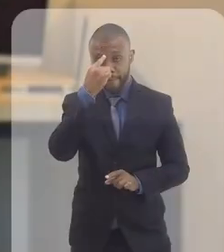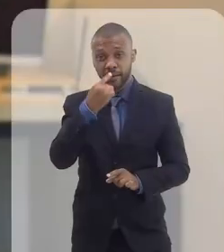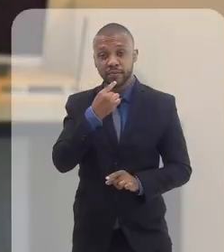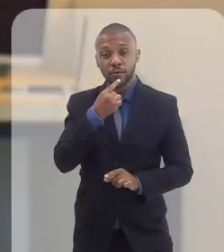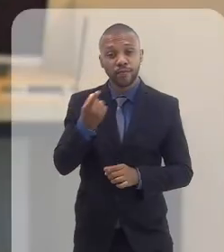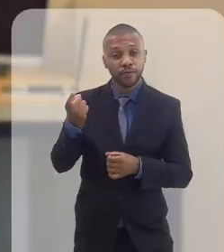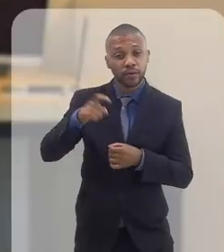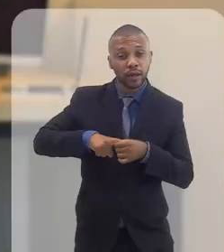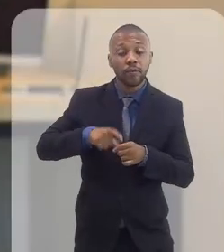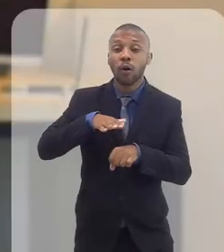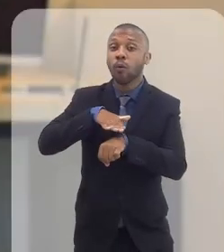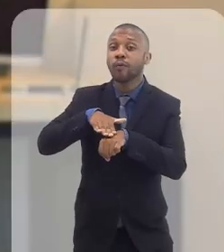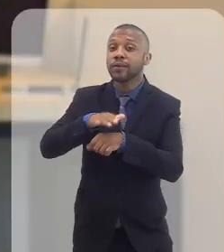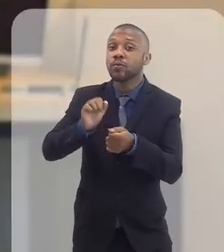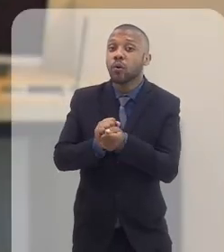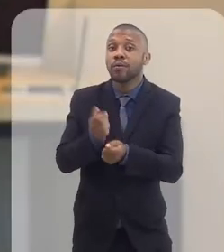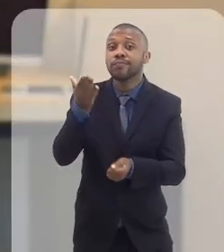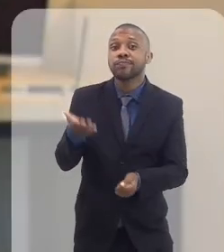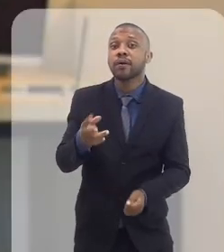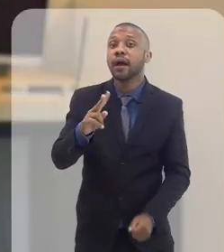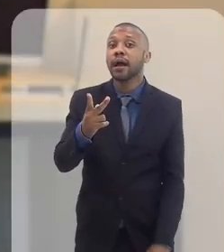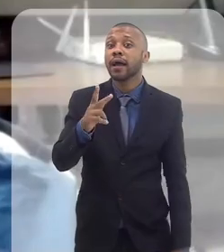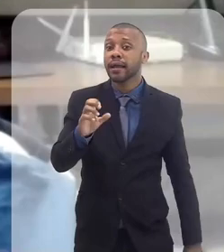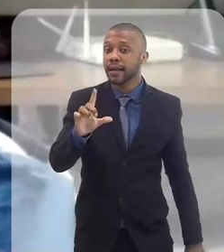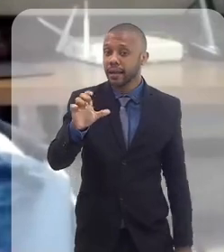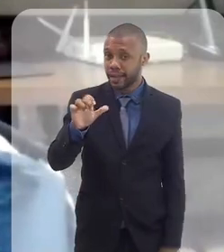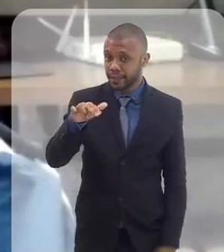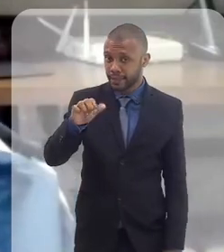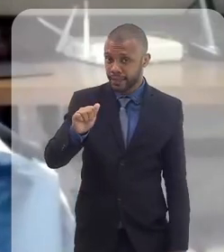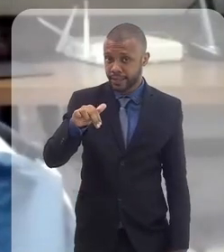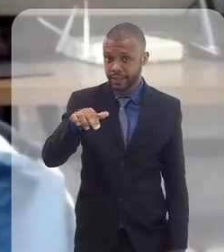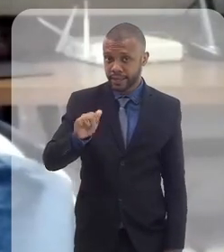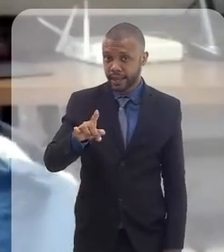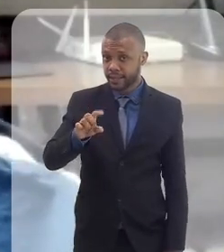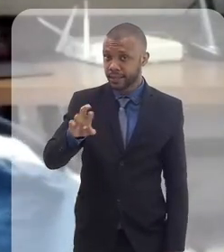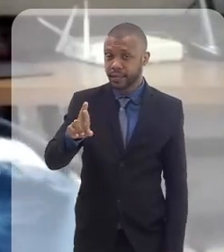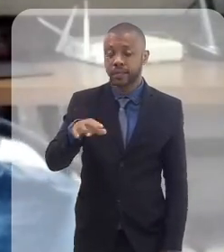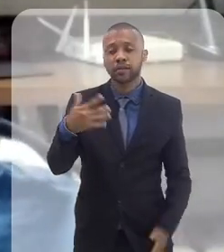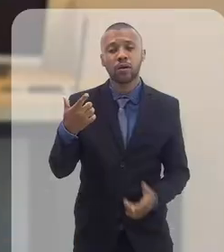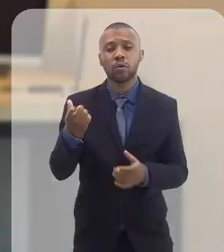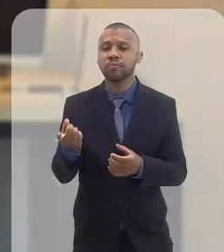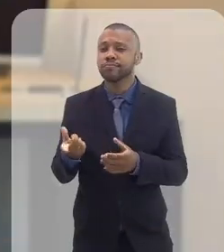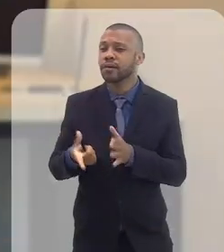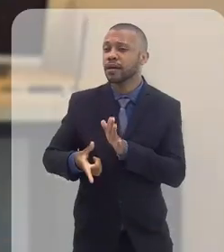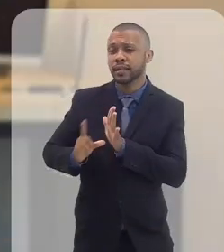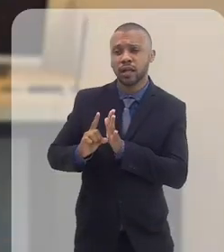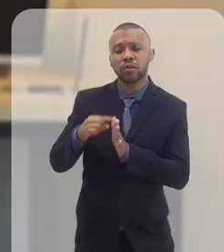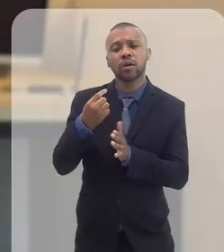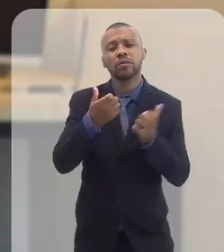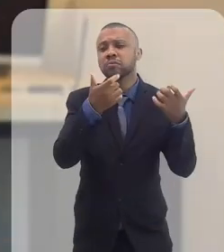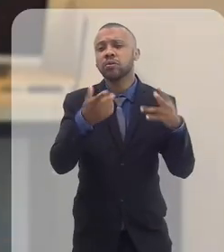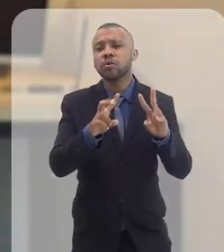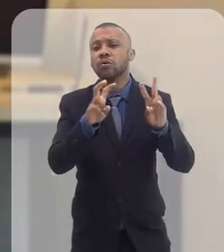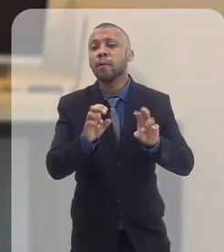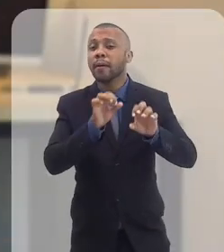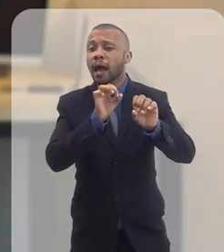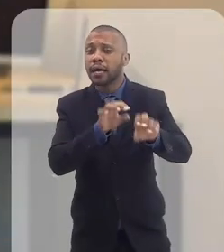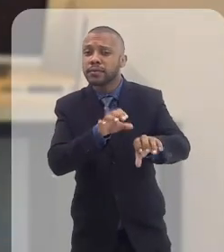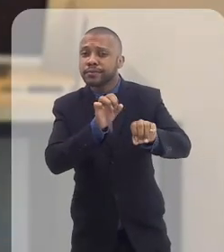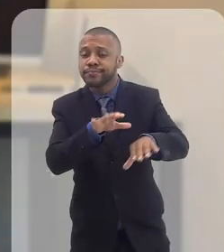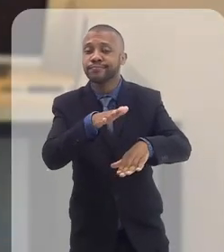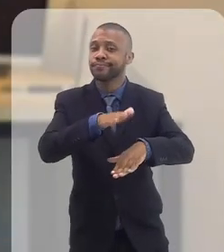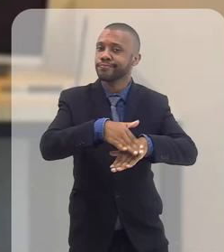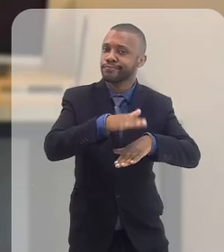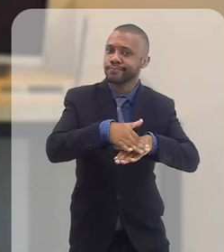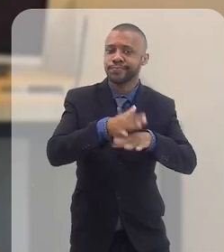O Perfil está de volta, conversando hoje com a pesquisadora Helena Nader. Helena, no bloco anterior a gente falava sobre a